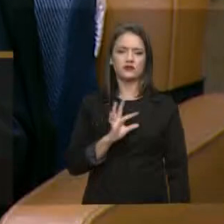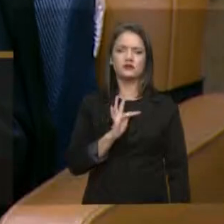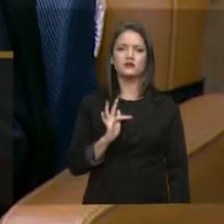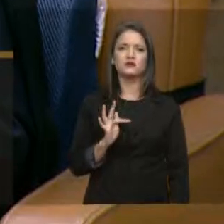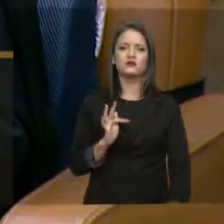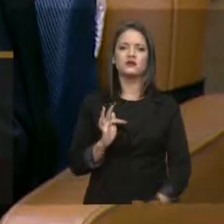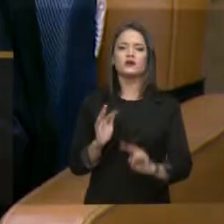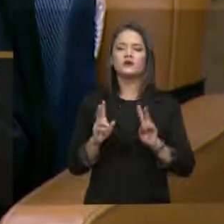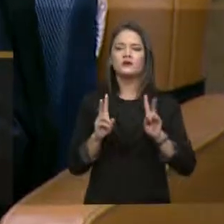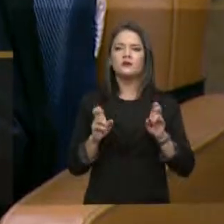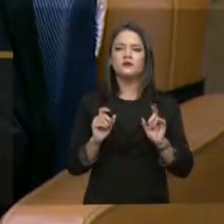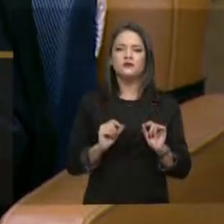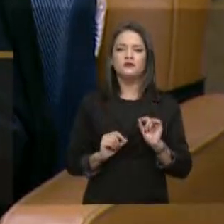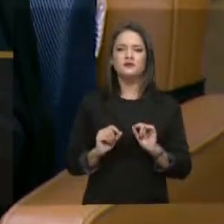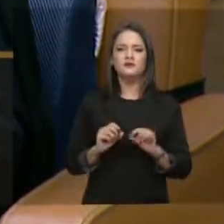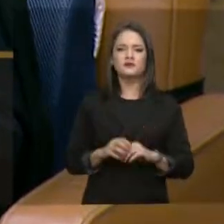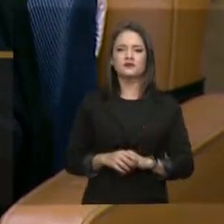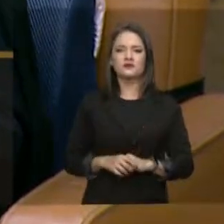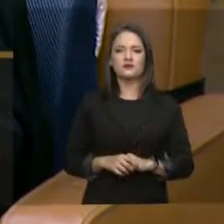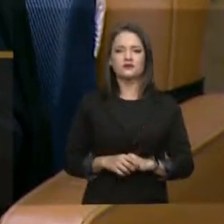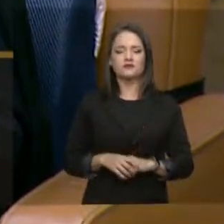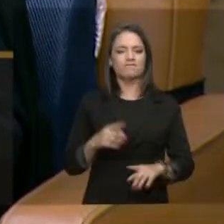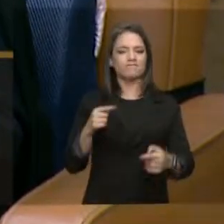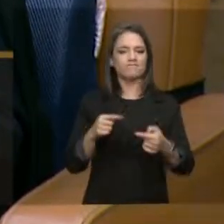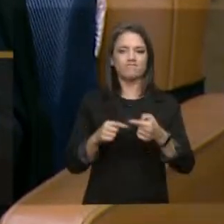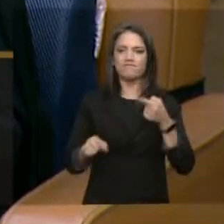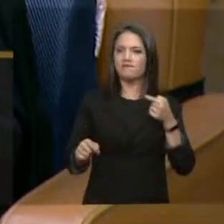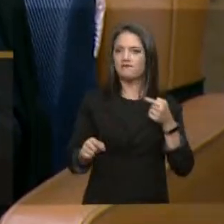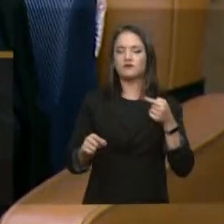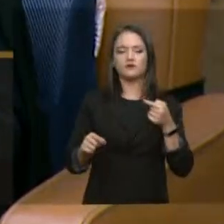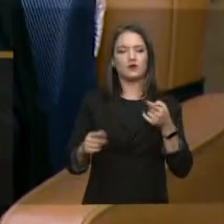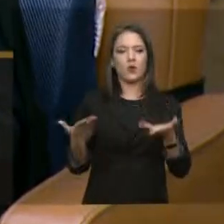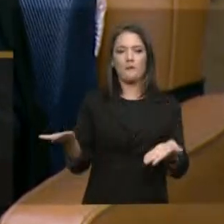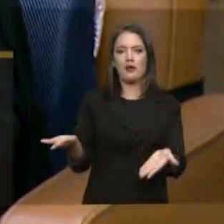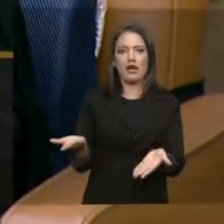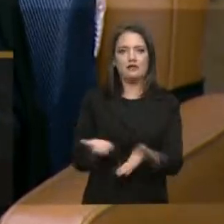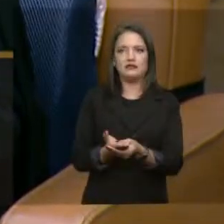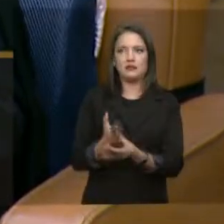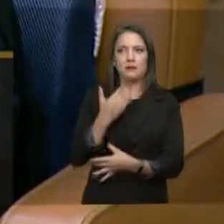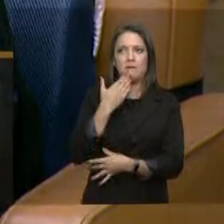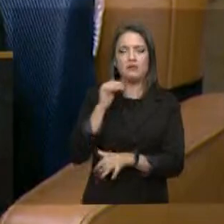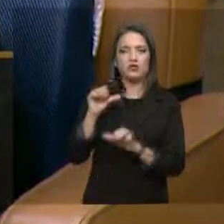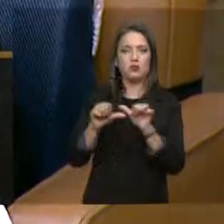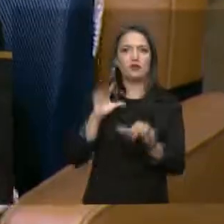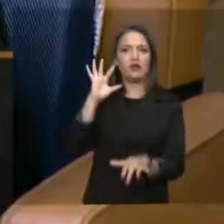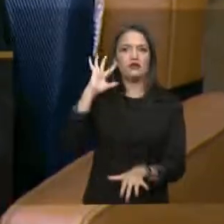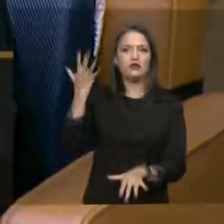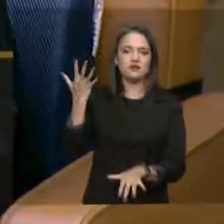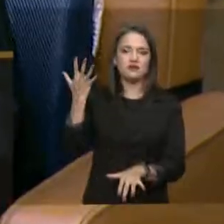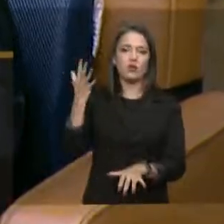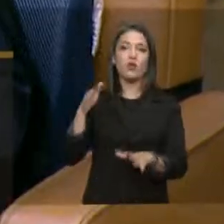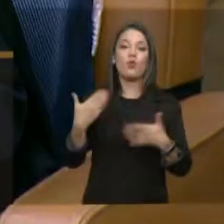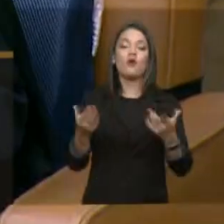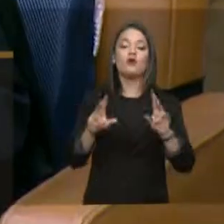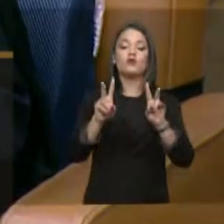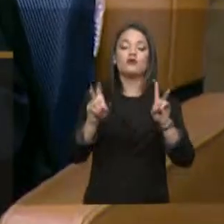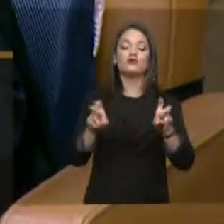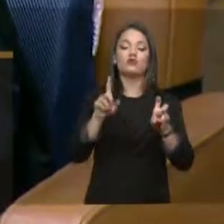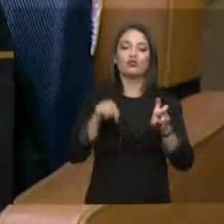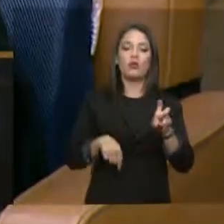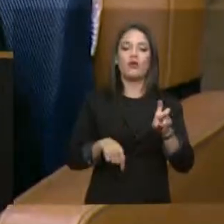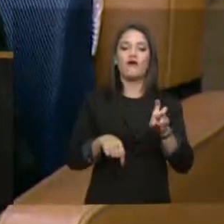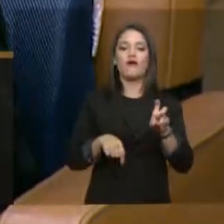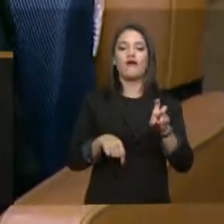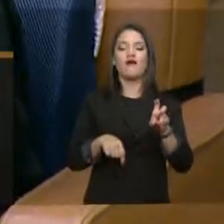no sentido de que não cabe rescisória em matéria de extradição. Então, penso por devida vênia, que essa questão é prévia àquela